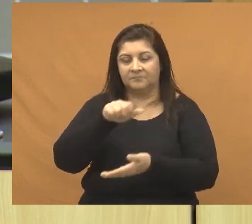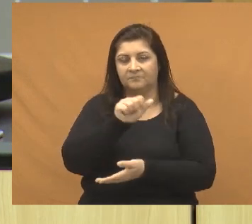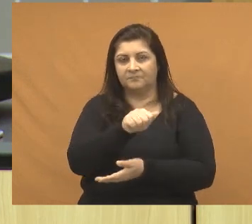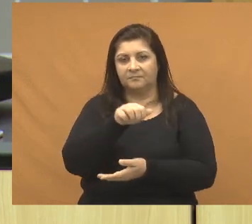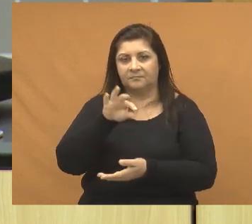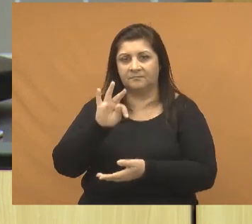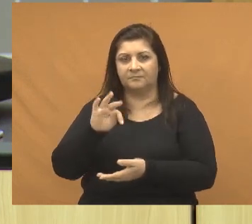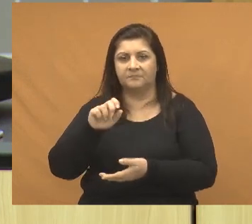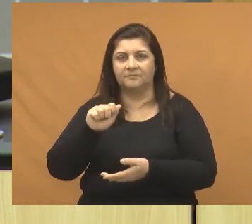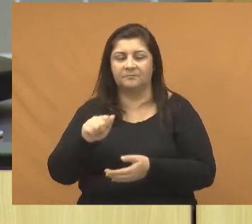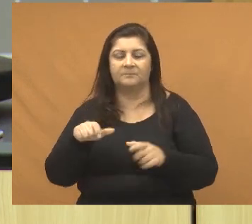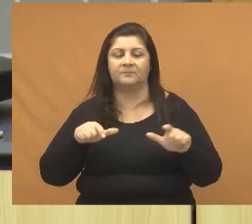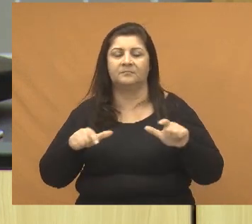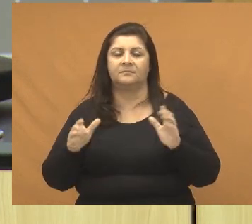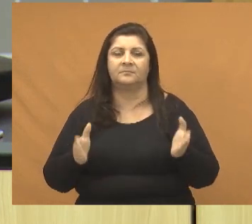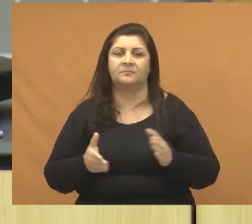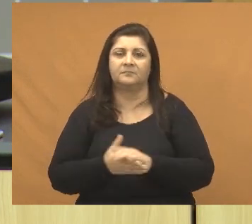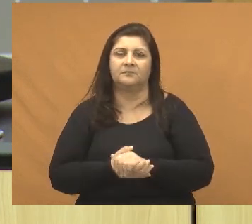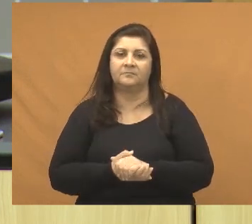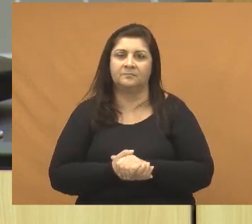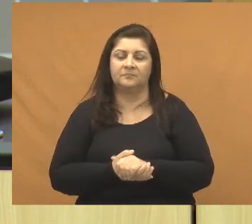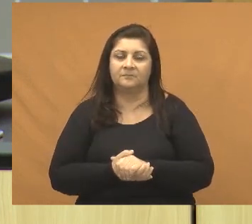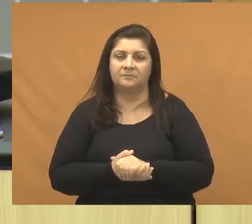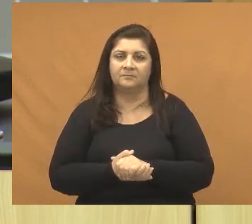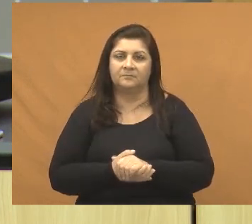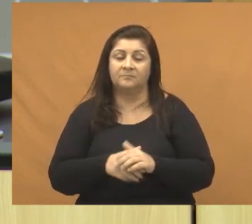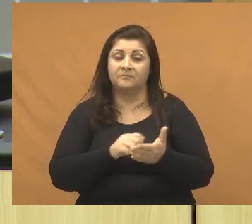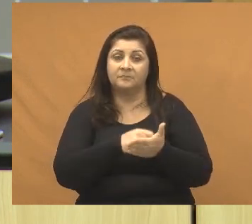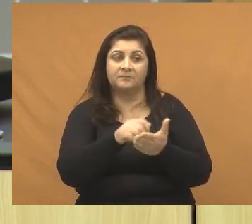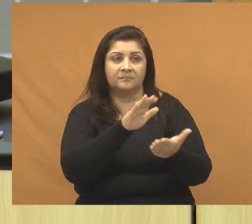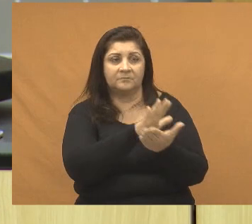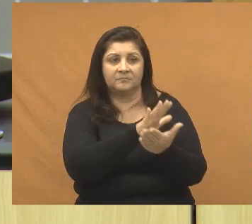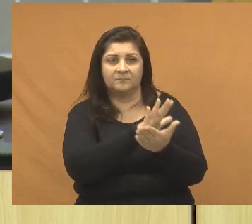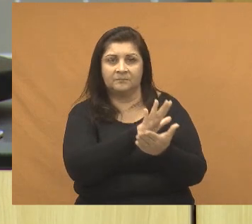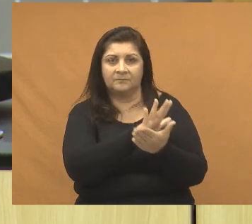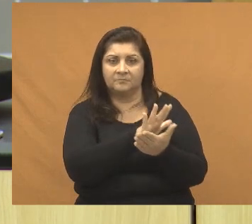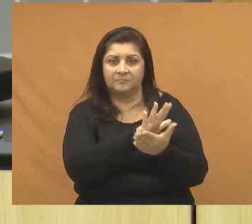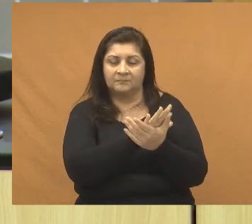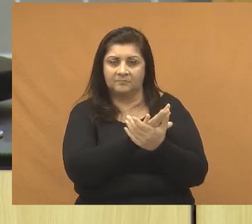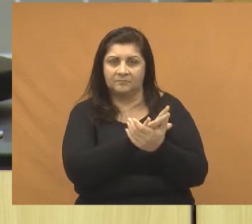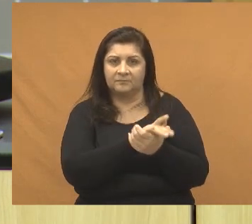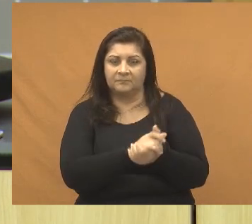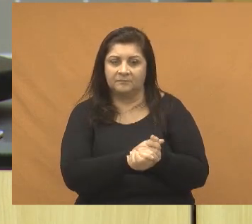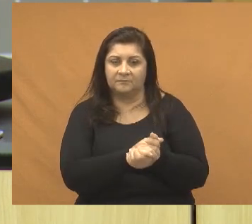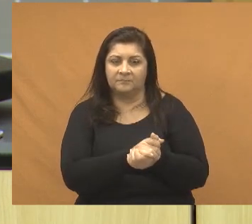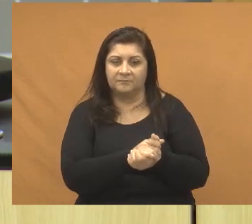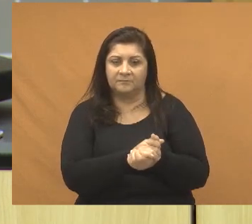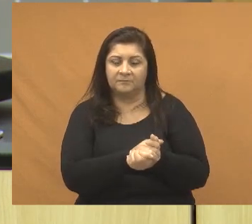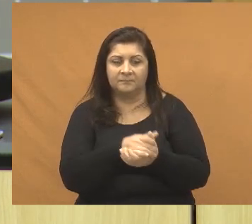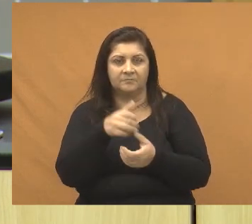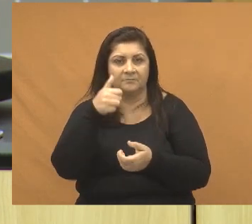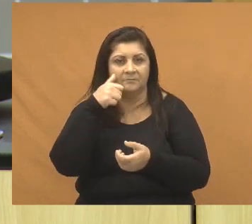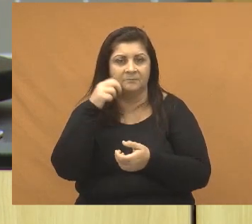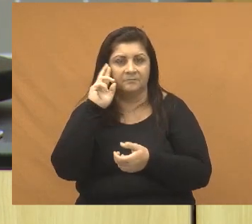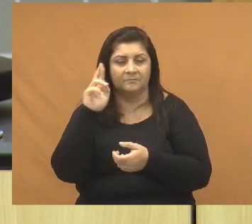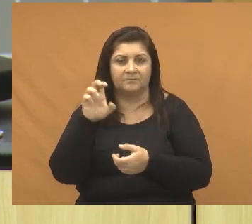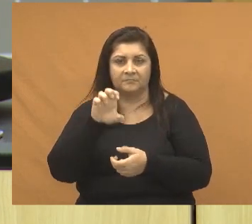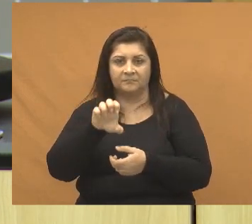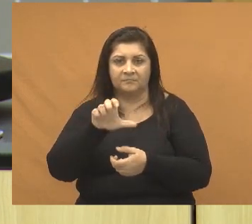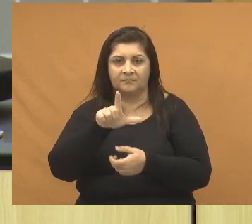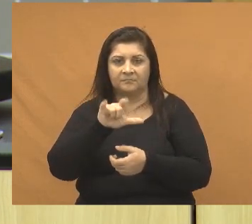atas dos trabalhos da sessão o registro de congratulação à senhora